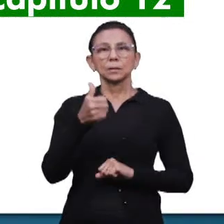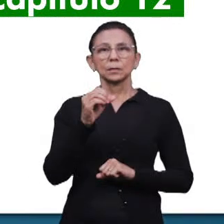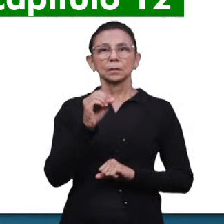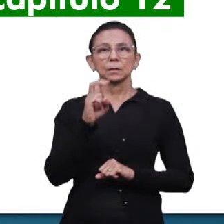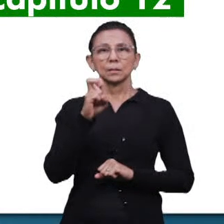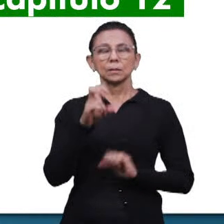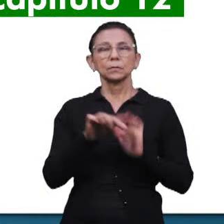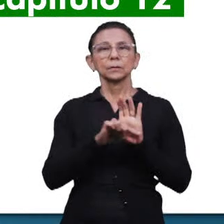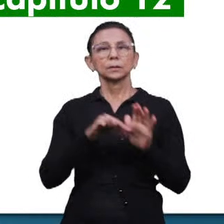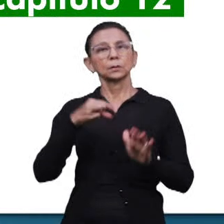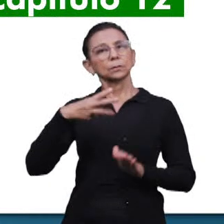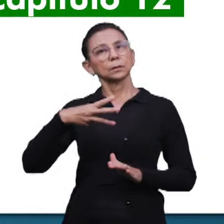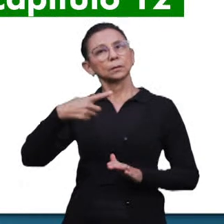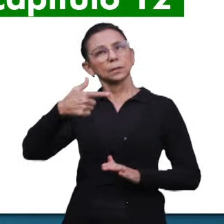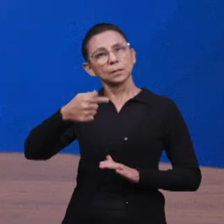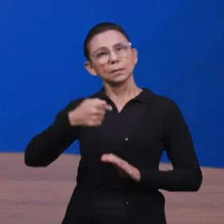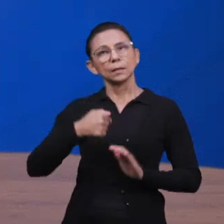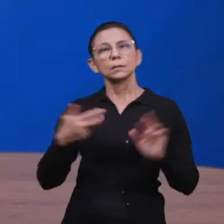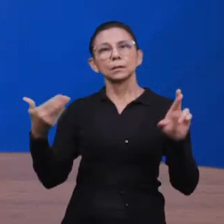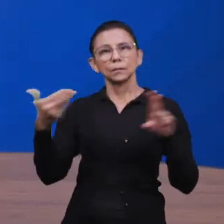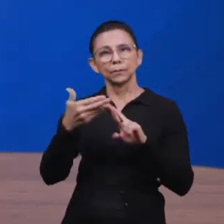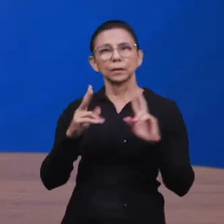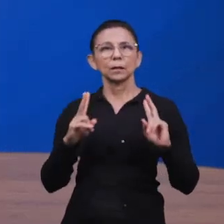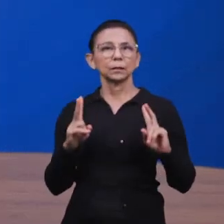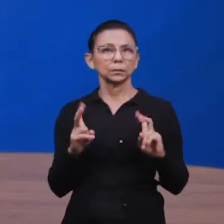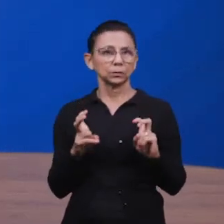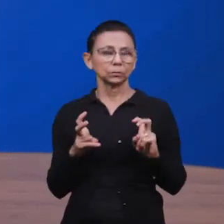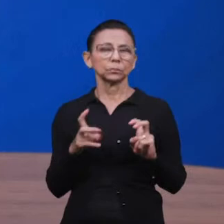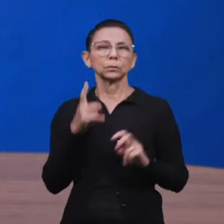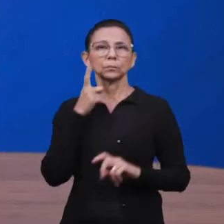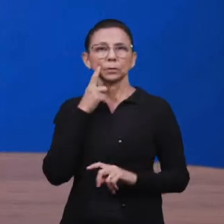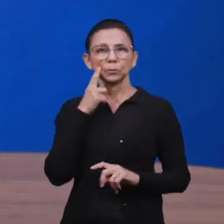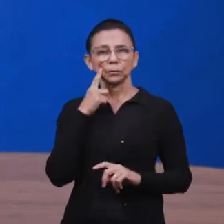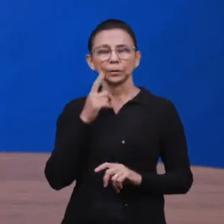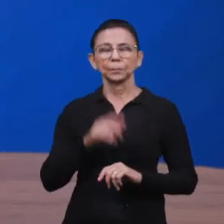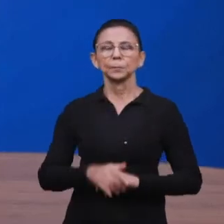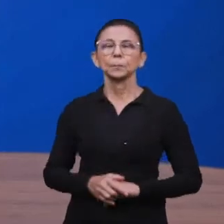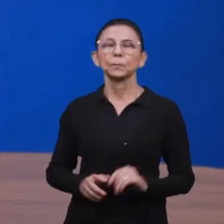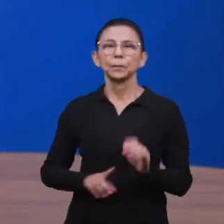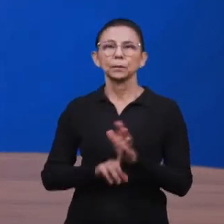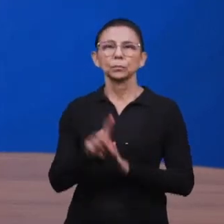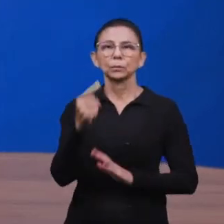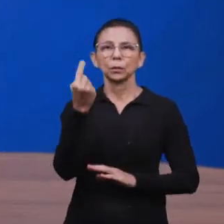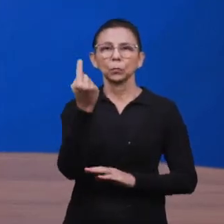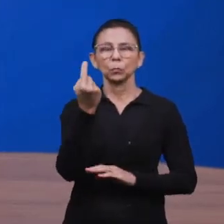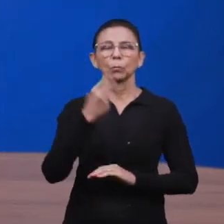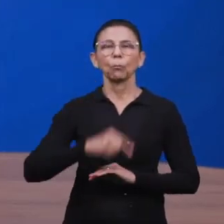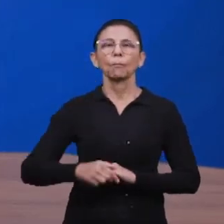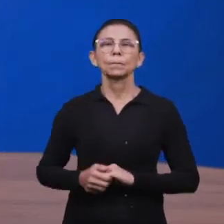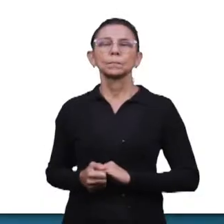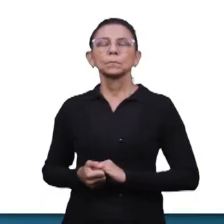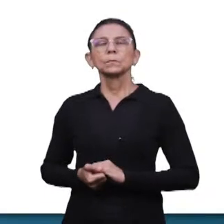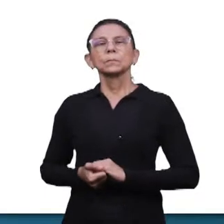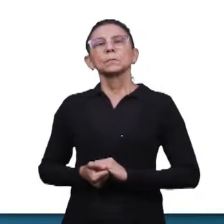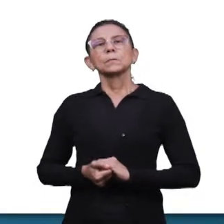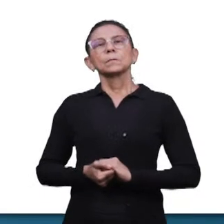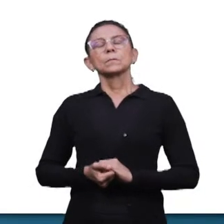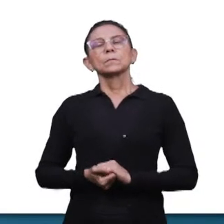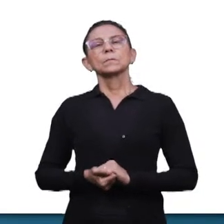37, que faz uma referência a este assunto. Vamos então à nossa primeira pergunta. A primeira pergunta é a